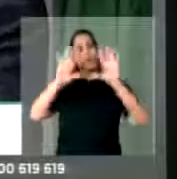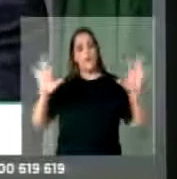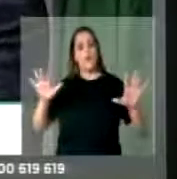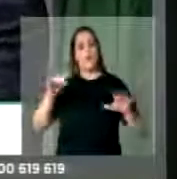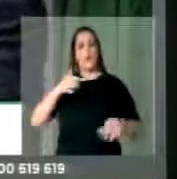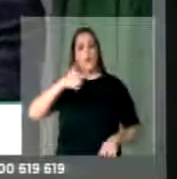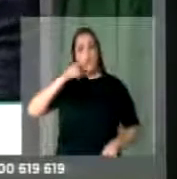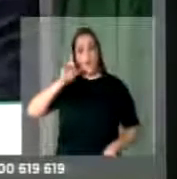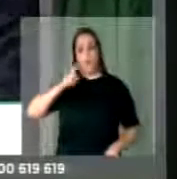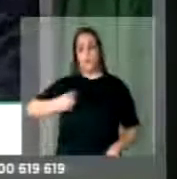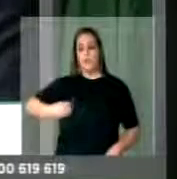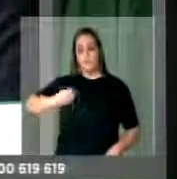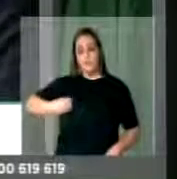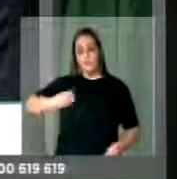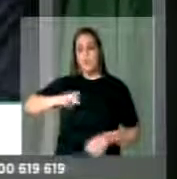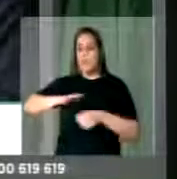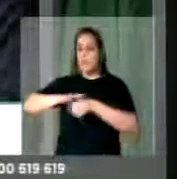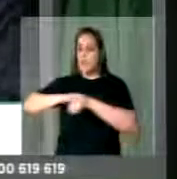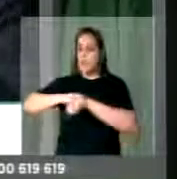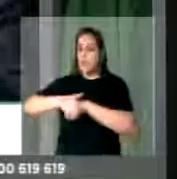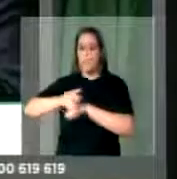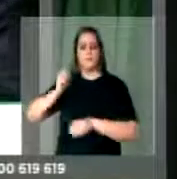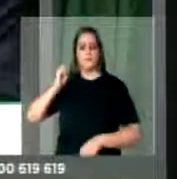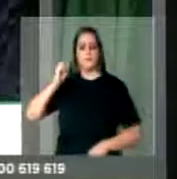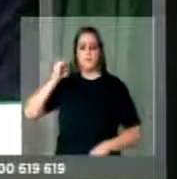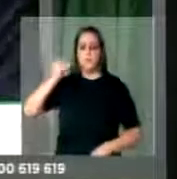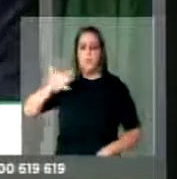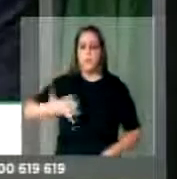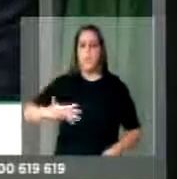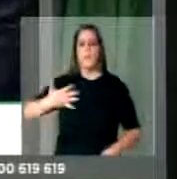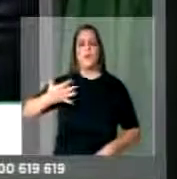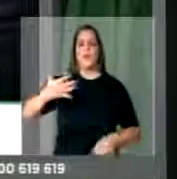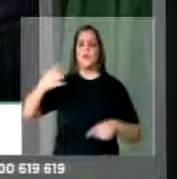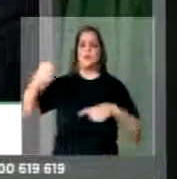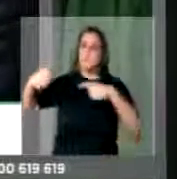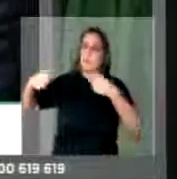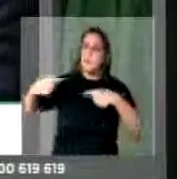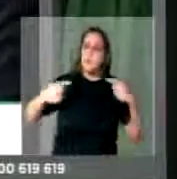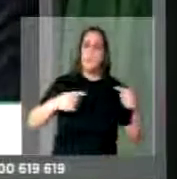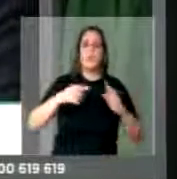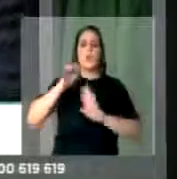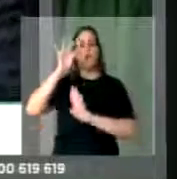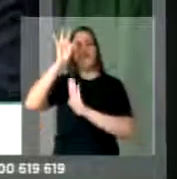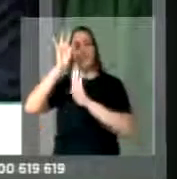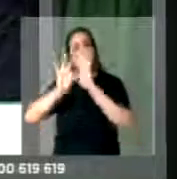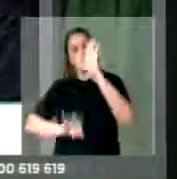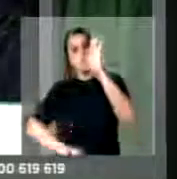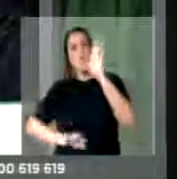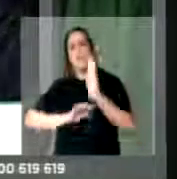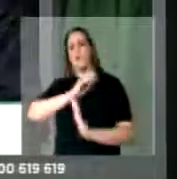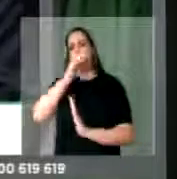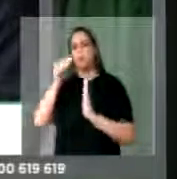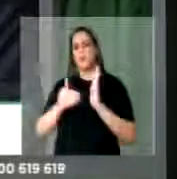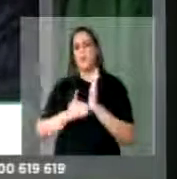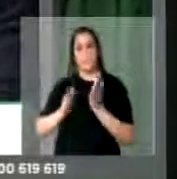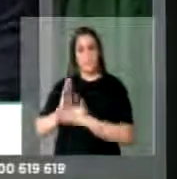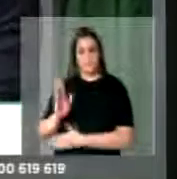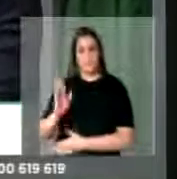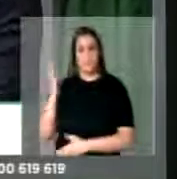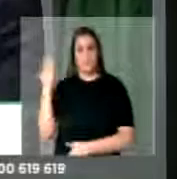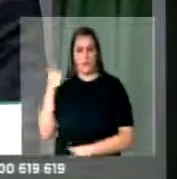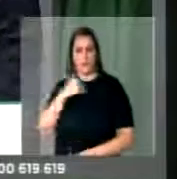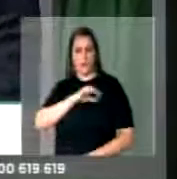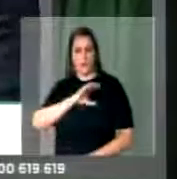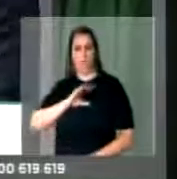participei ontem durante a noite inteira da observação do texto que foi aprovado, quero dizer de